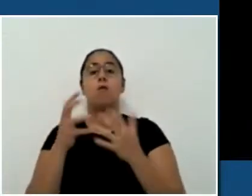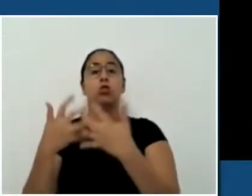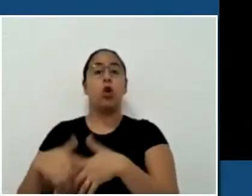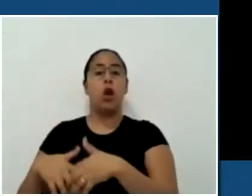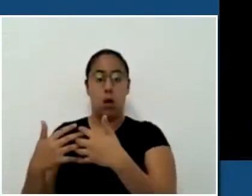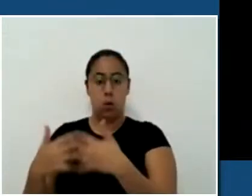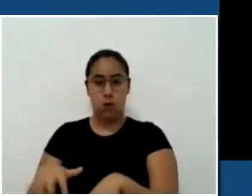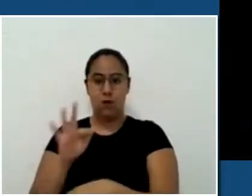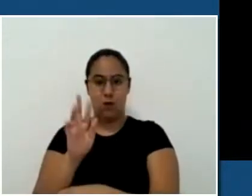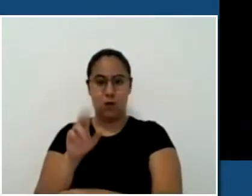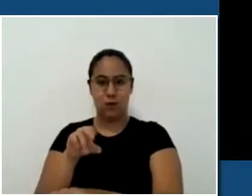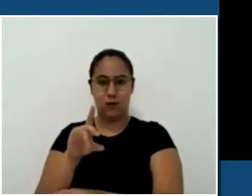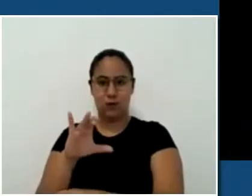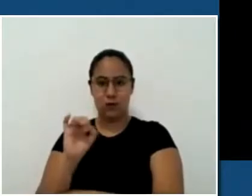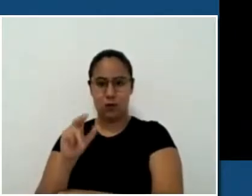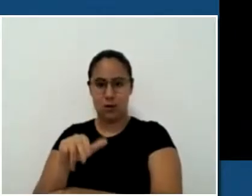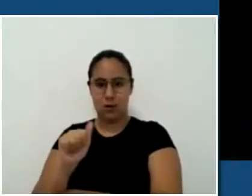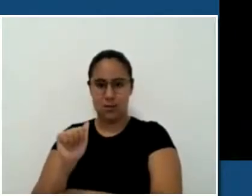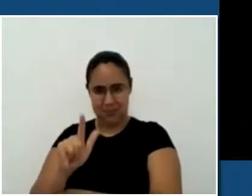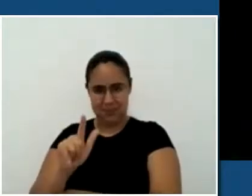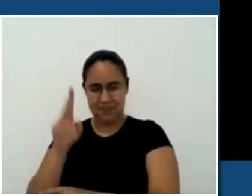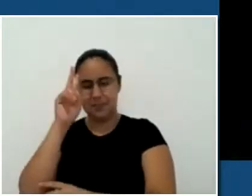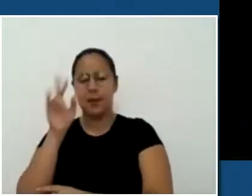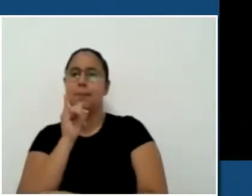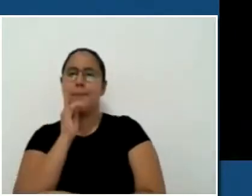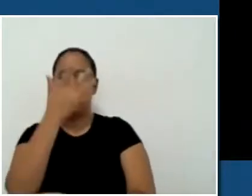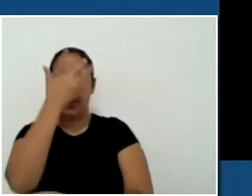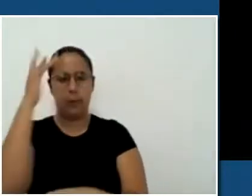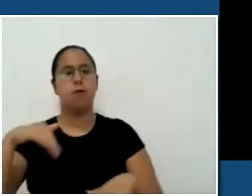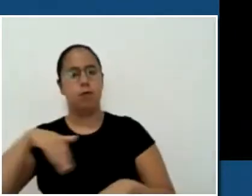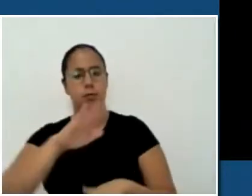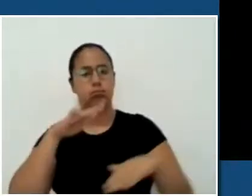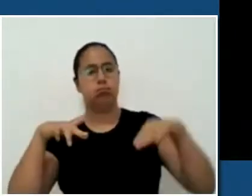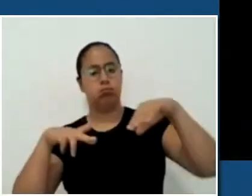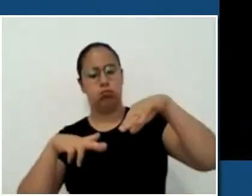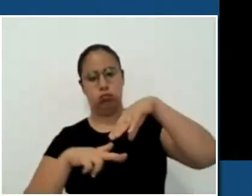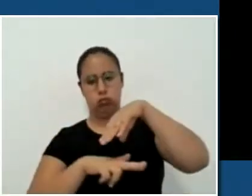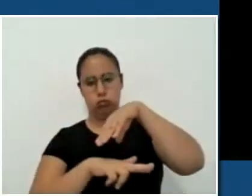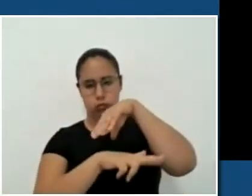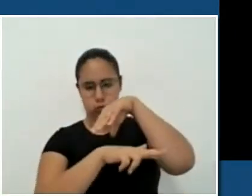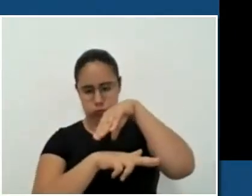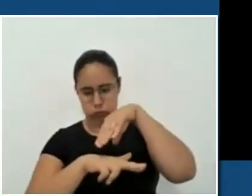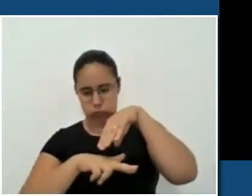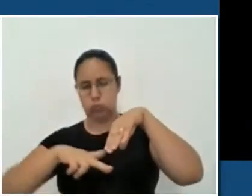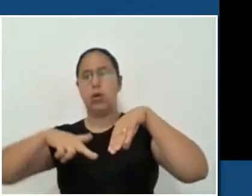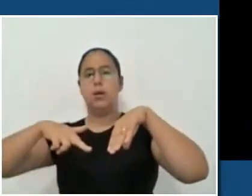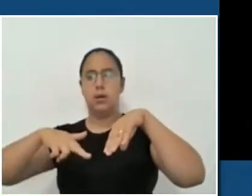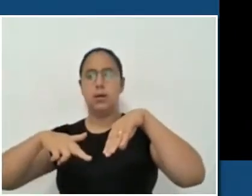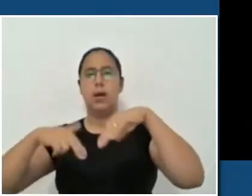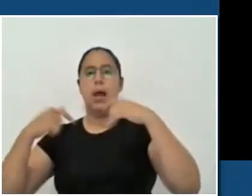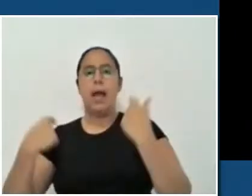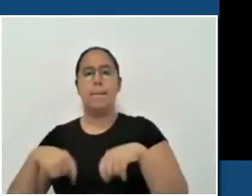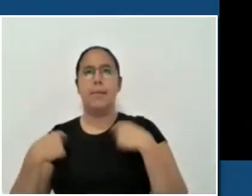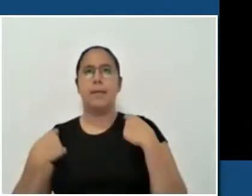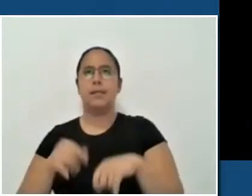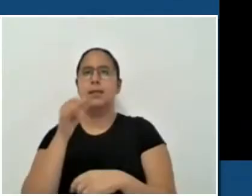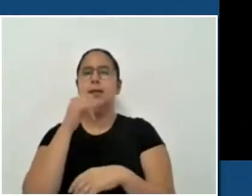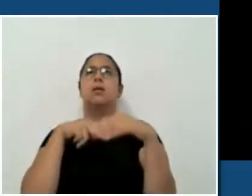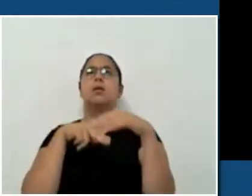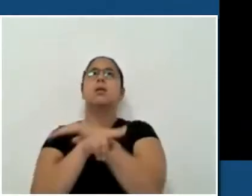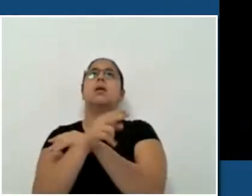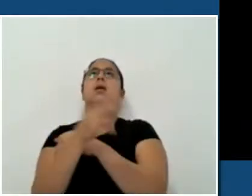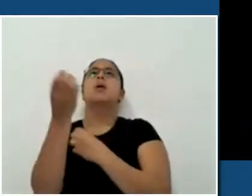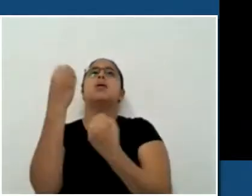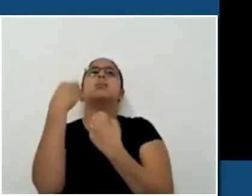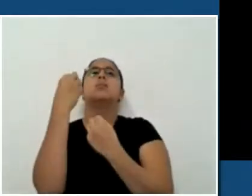indivíduo fazer uma ressonância e, por exemplo, ele tem que fazer contas enquanto ele está lá no exame, ou